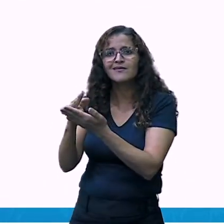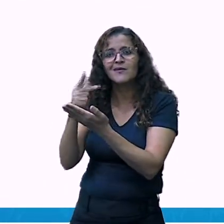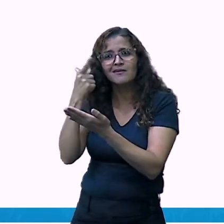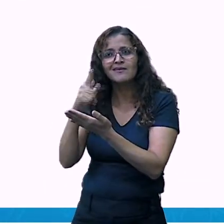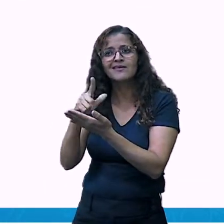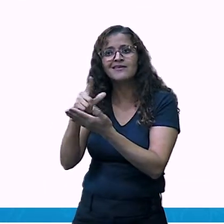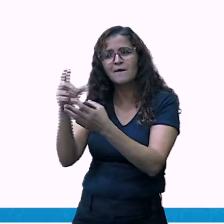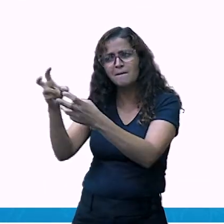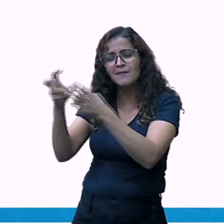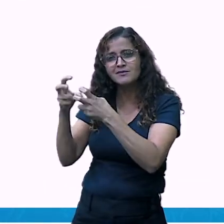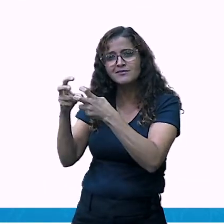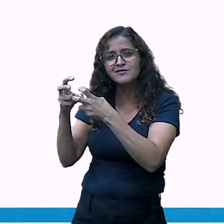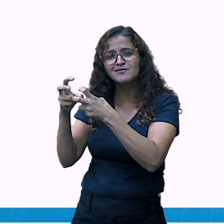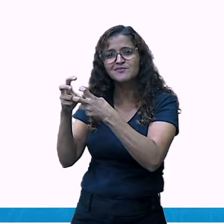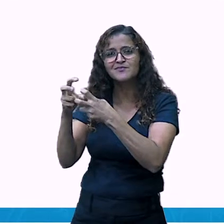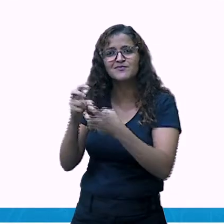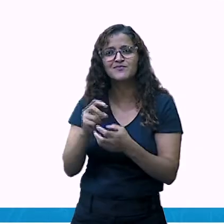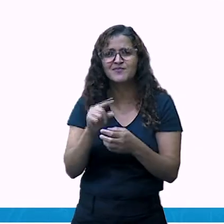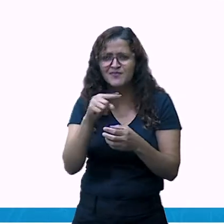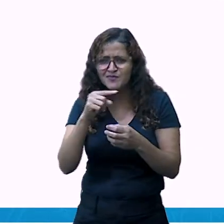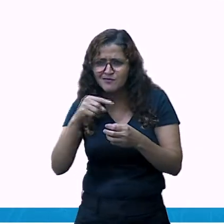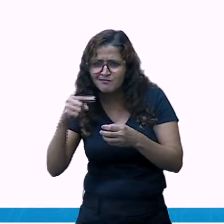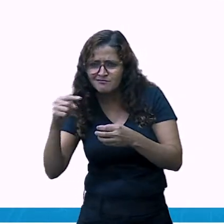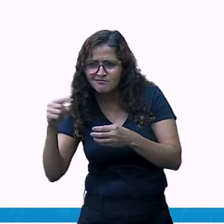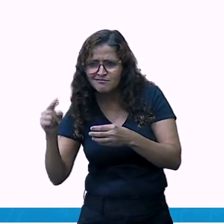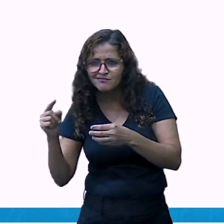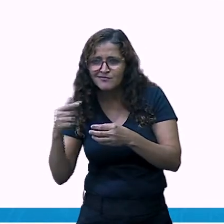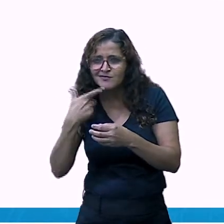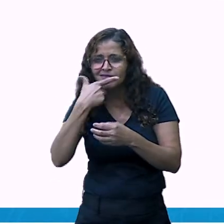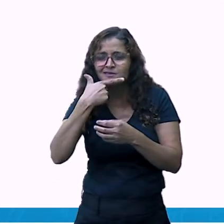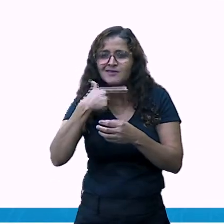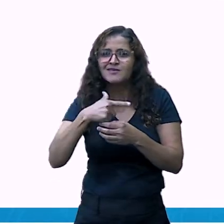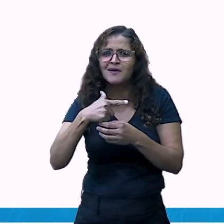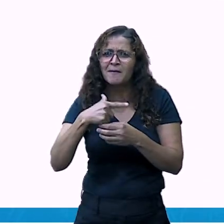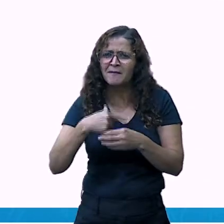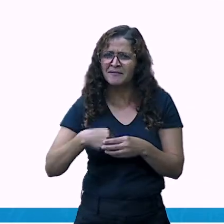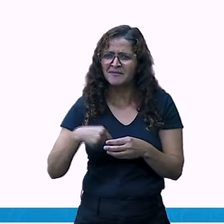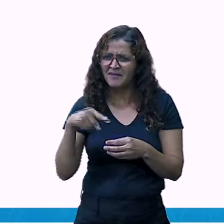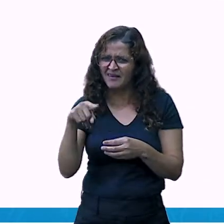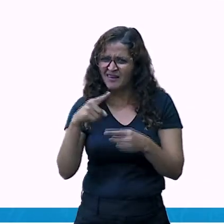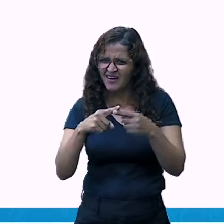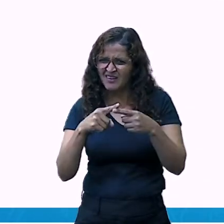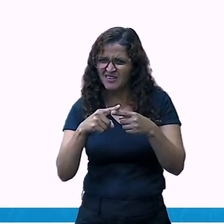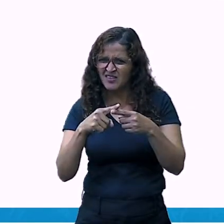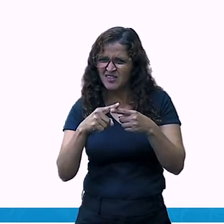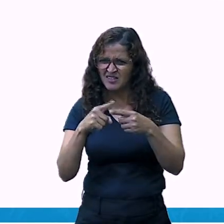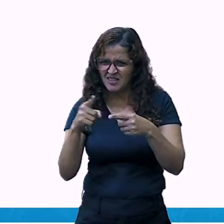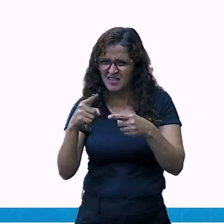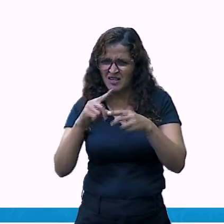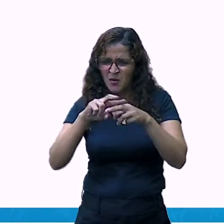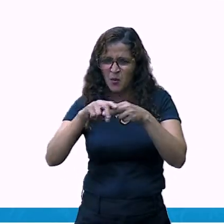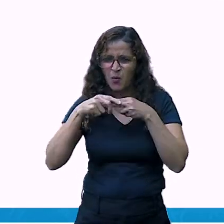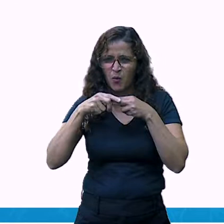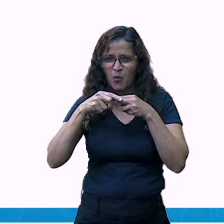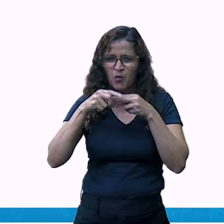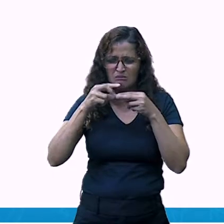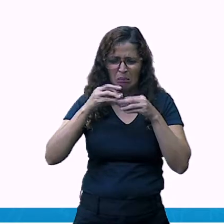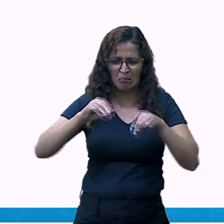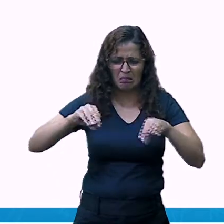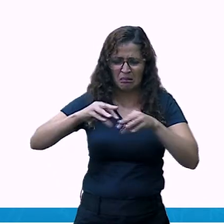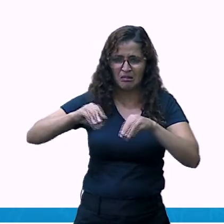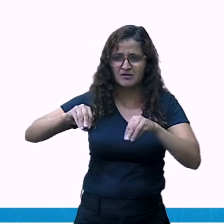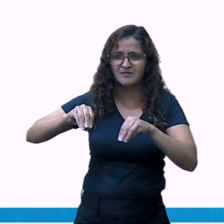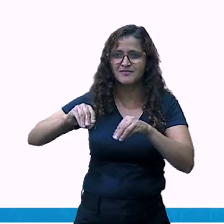ele parece aí, como está na imagem, que ele está mofado, mas ele está apto a